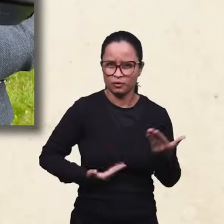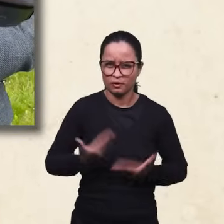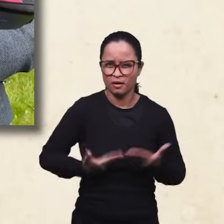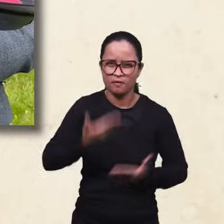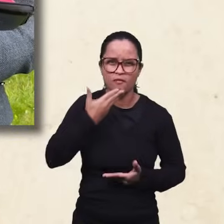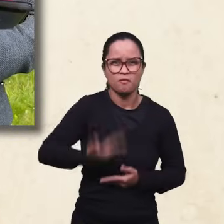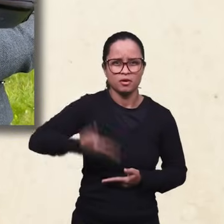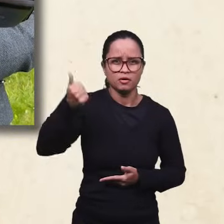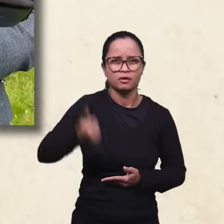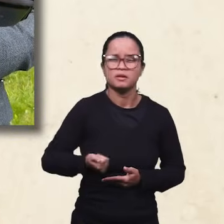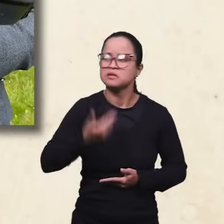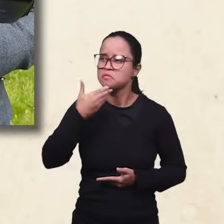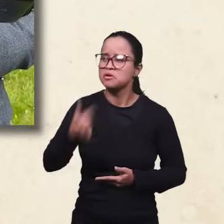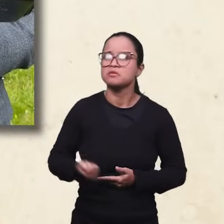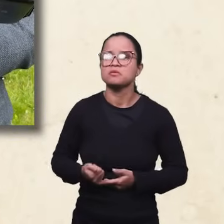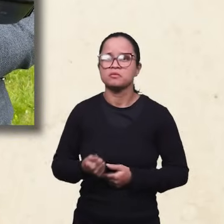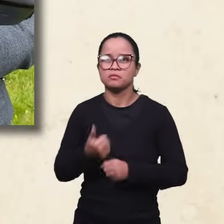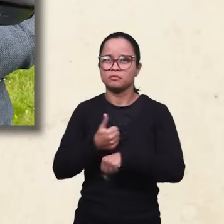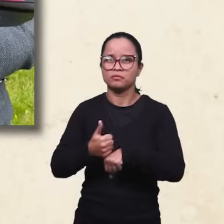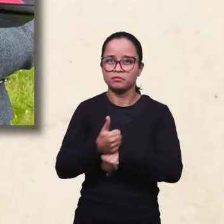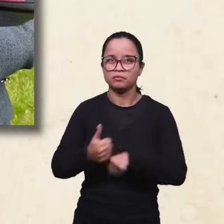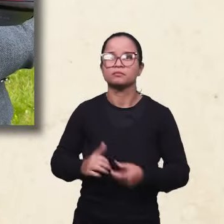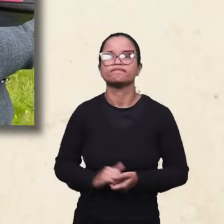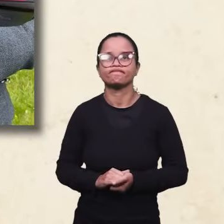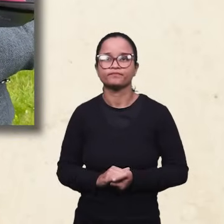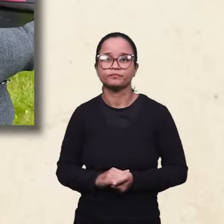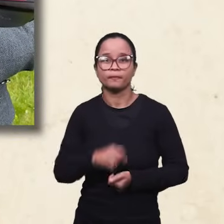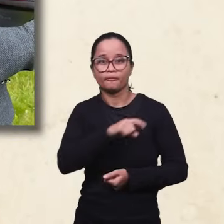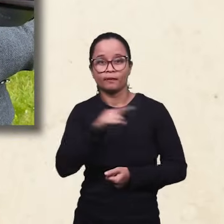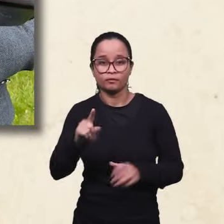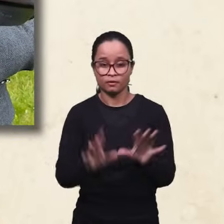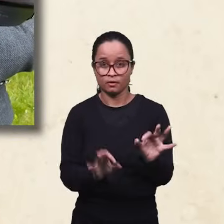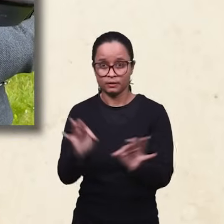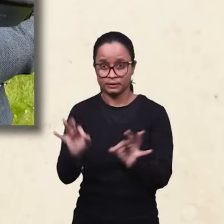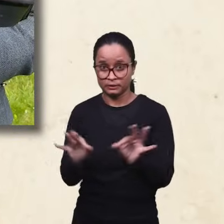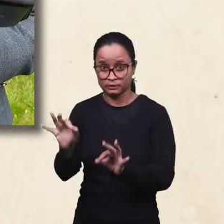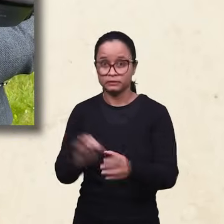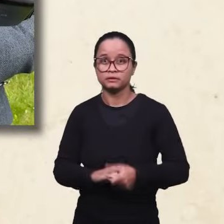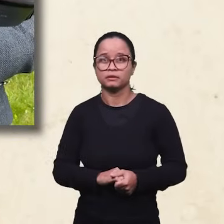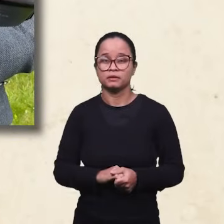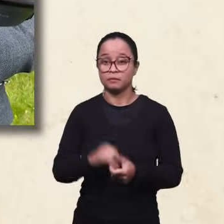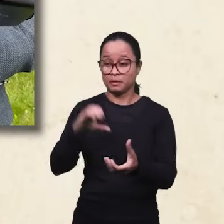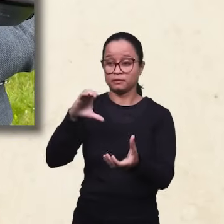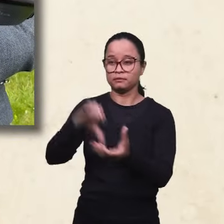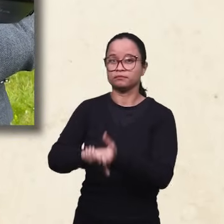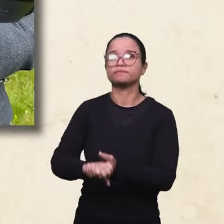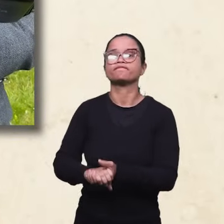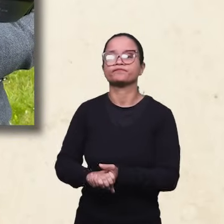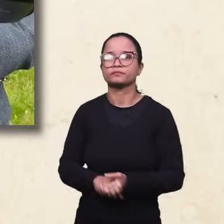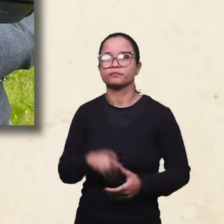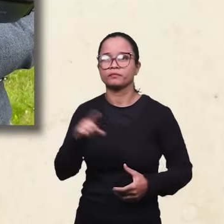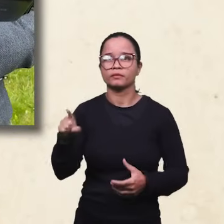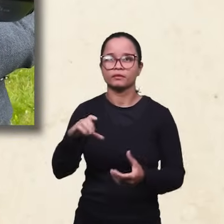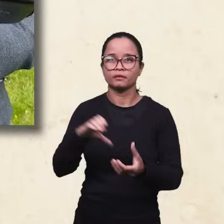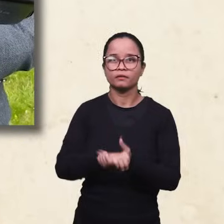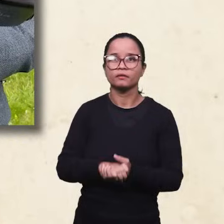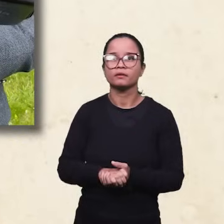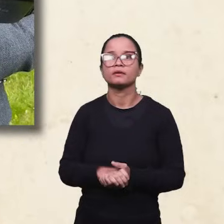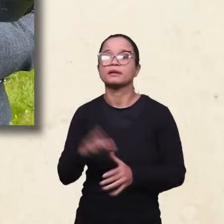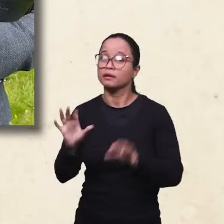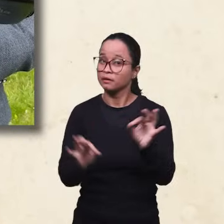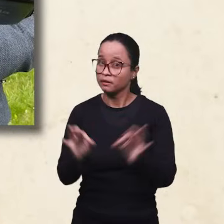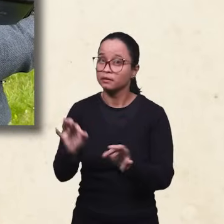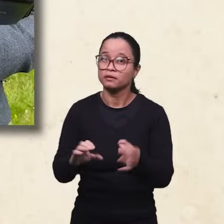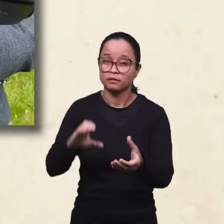tem que planejar para ser o melhor, para ser um profissional. Né? Quando você está planejando para casar, né, aqueles casamentos, tem